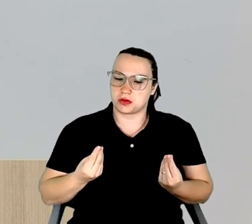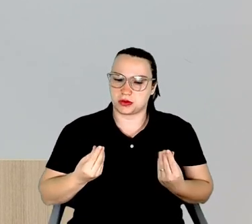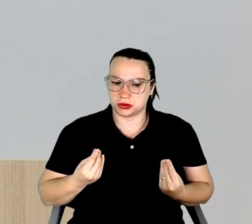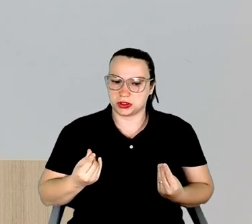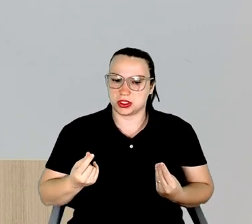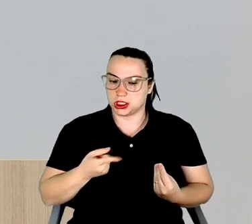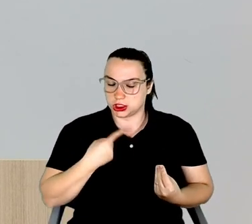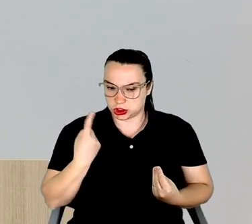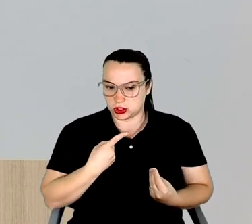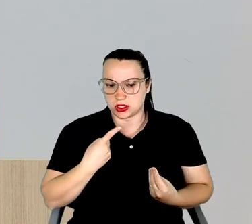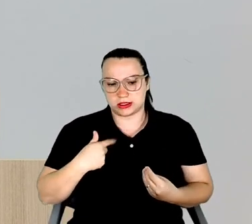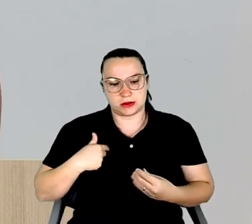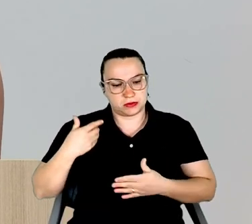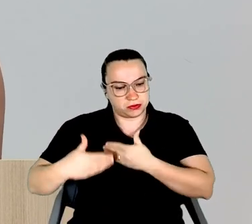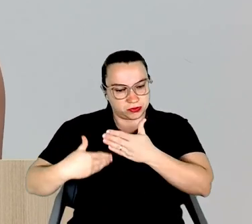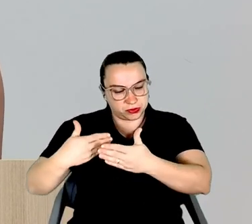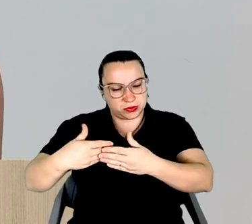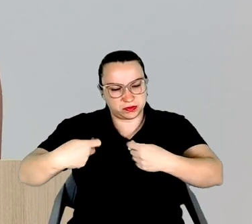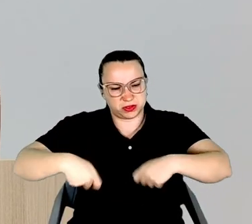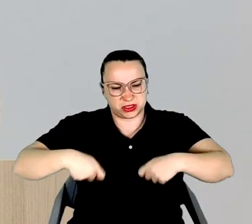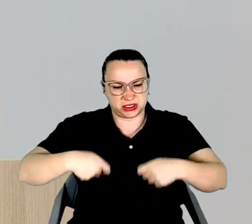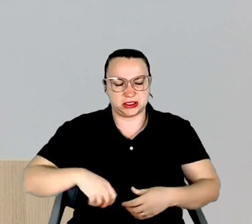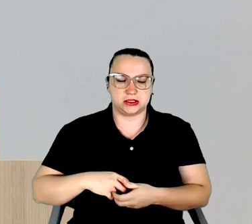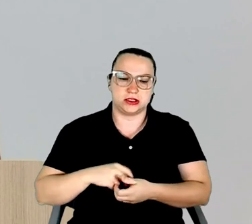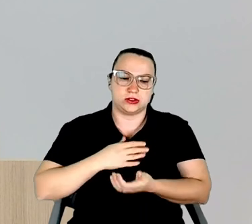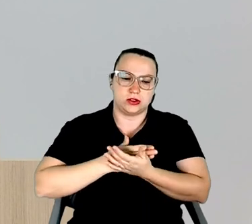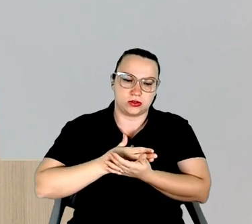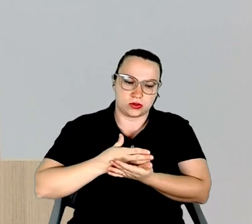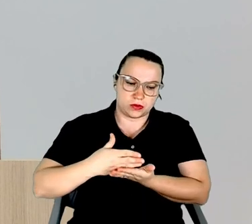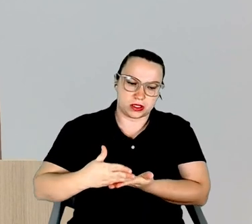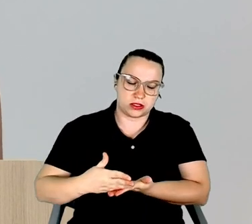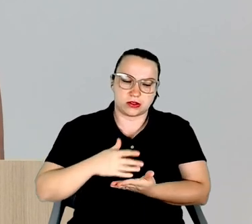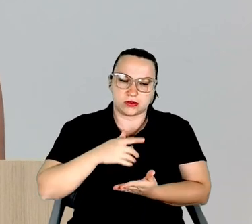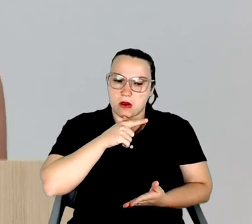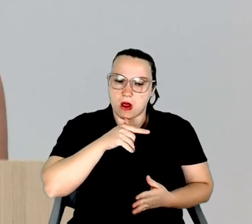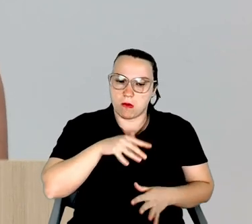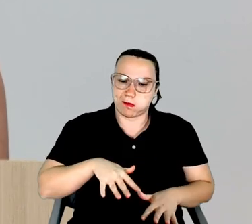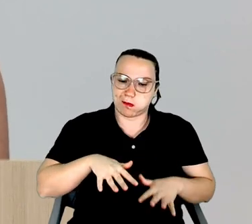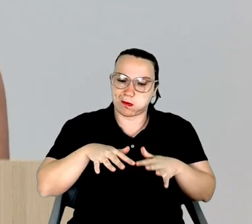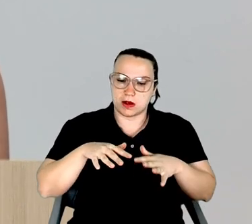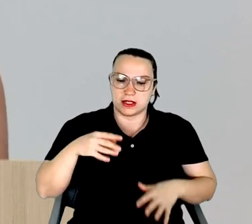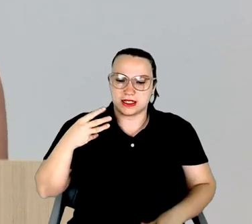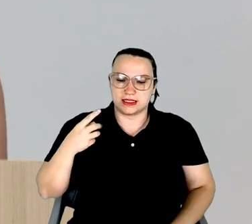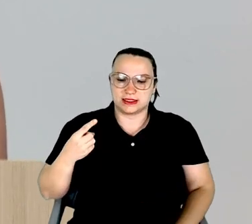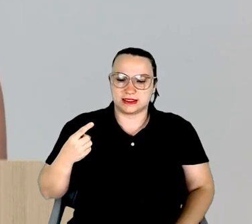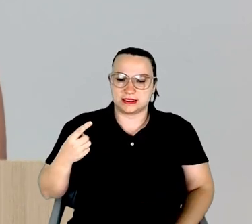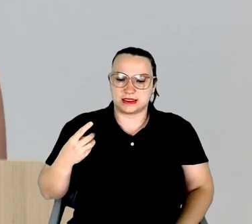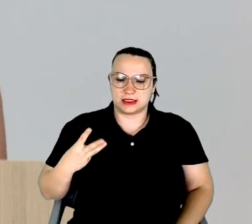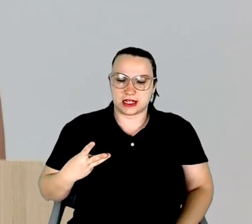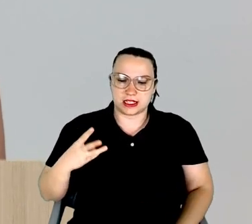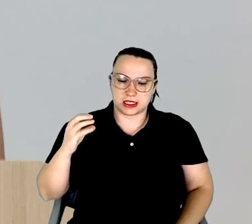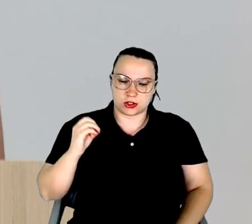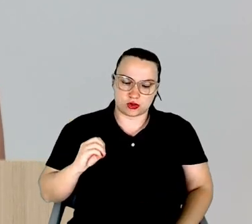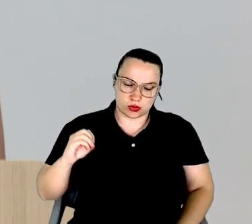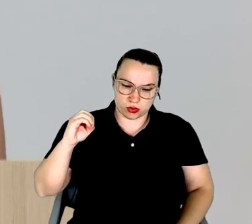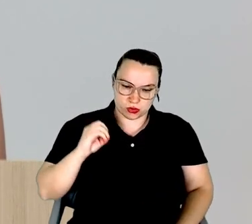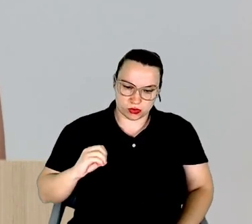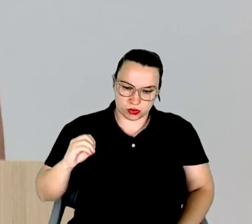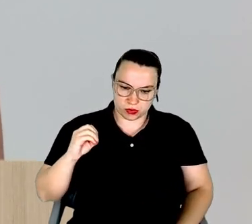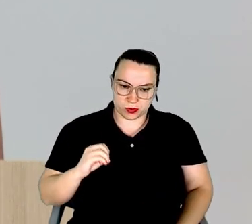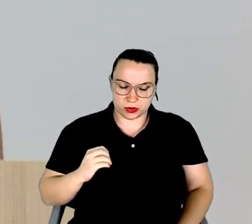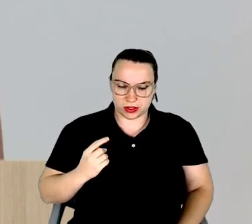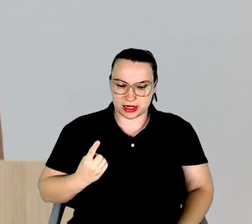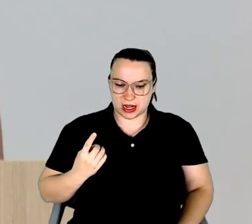construir. Então, quando iniciaram o processo de alagamento, lá no dia 13 de outubro, foram